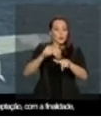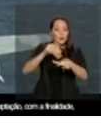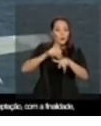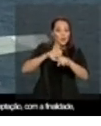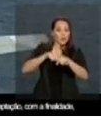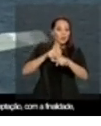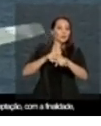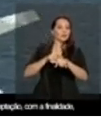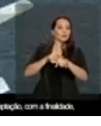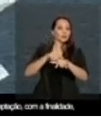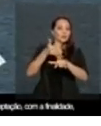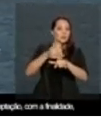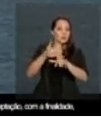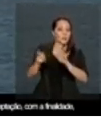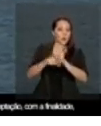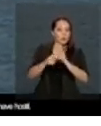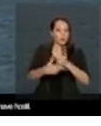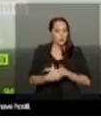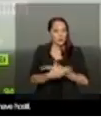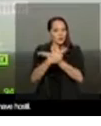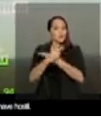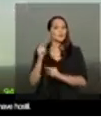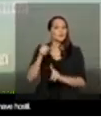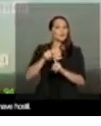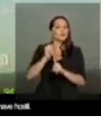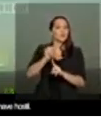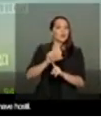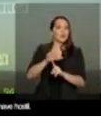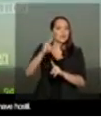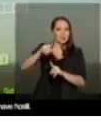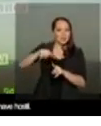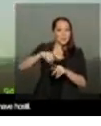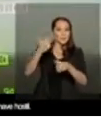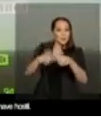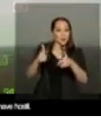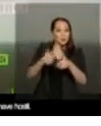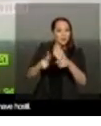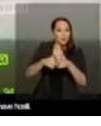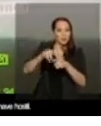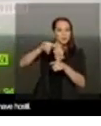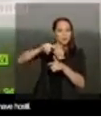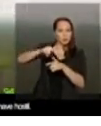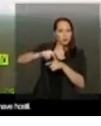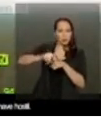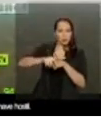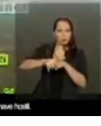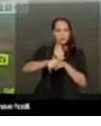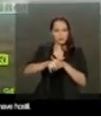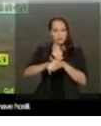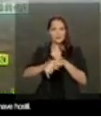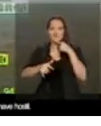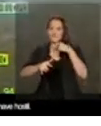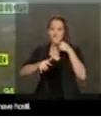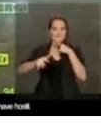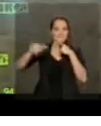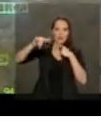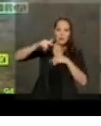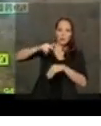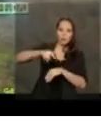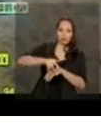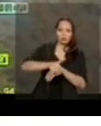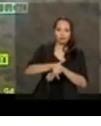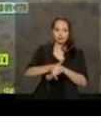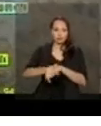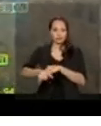de interceptação, com a finalidade de provocar danos e impedir o prosseguimento do voo da aeronave hostil.